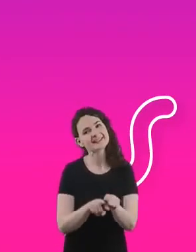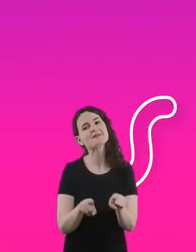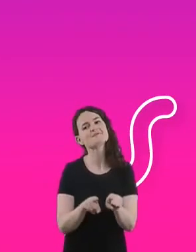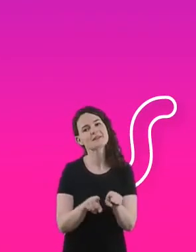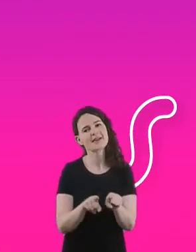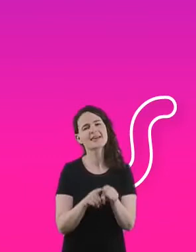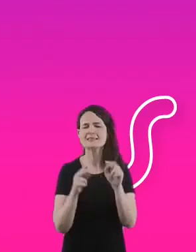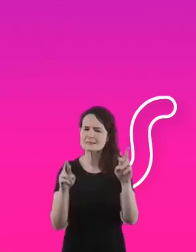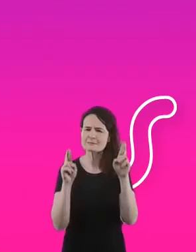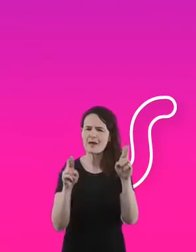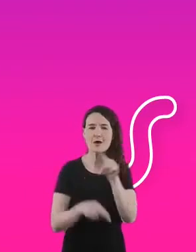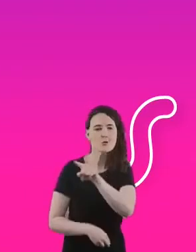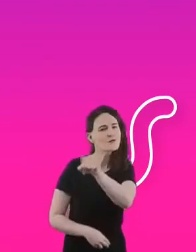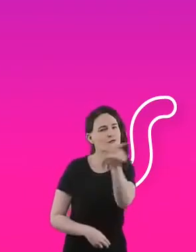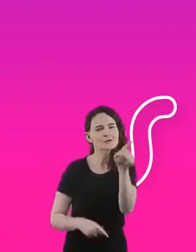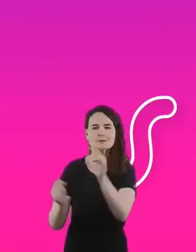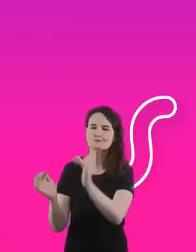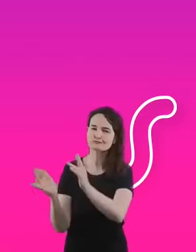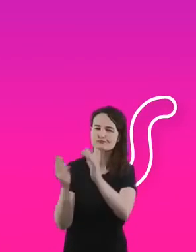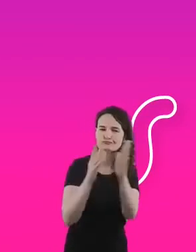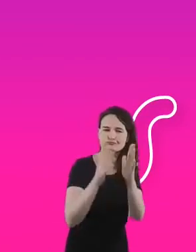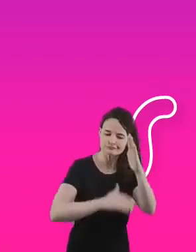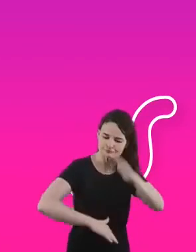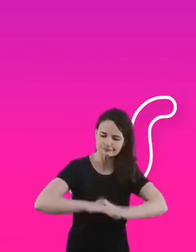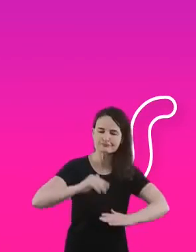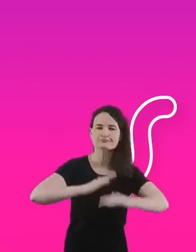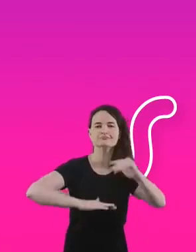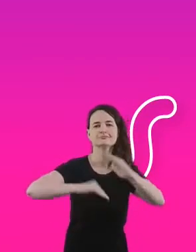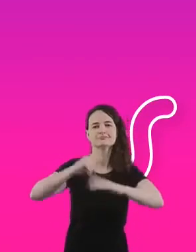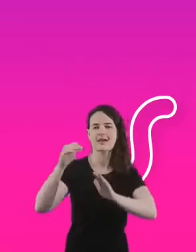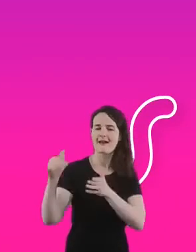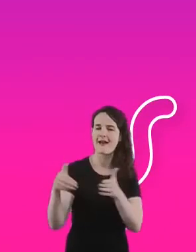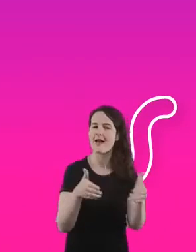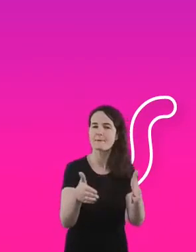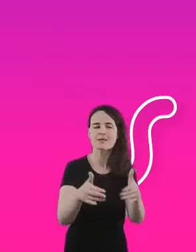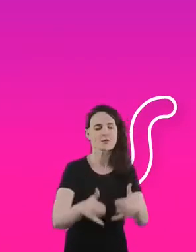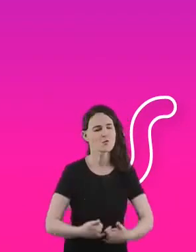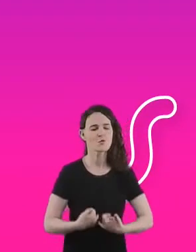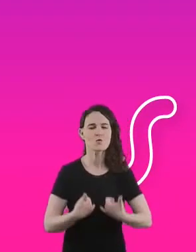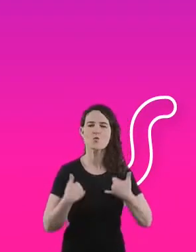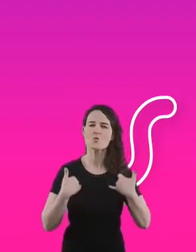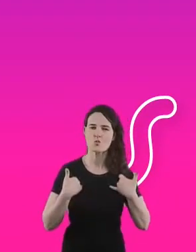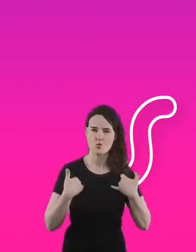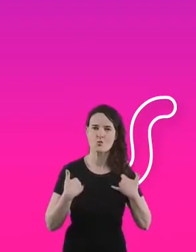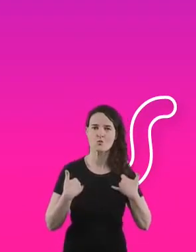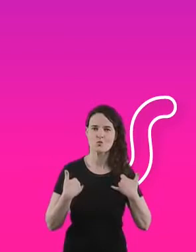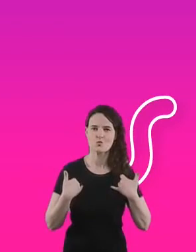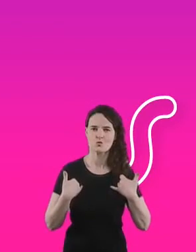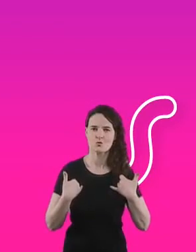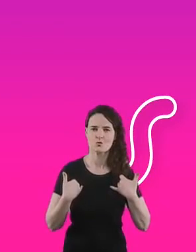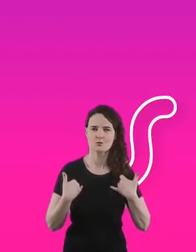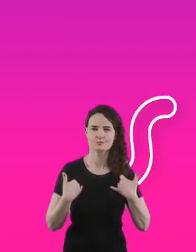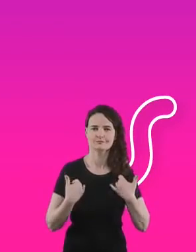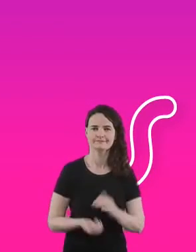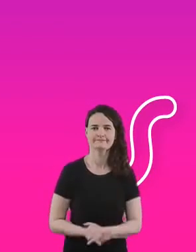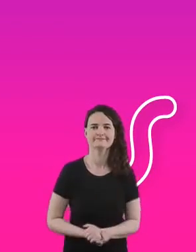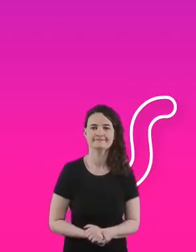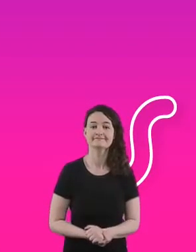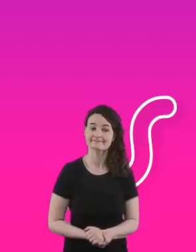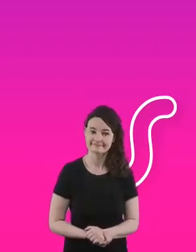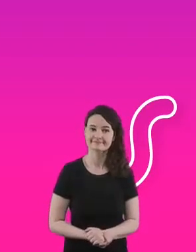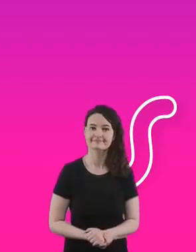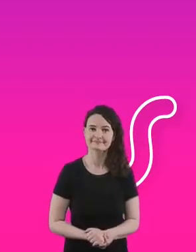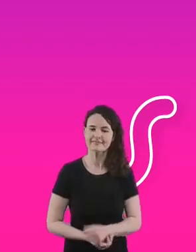que vão estar construindo, né, esse caminho, com muito orgulho, com muita alegria de ver isso acontecer, porque é assim que essa roda se